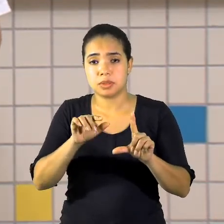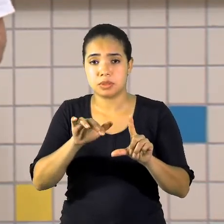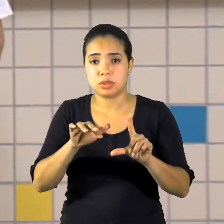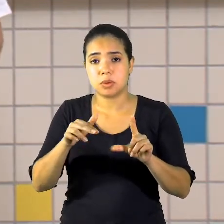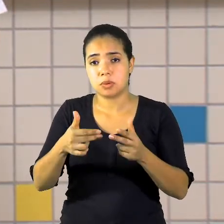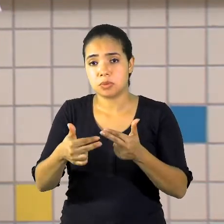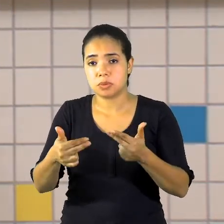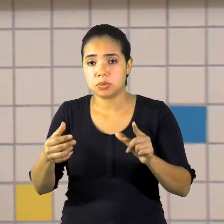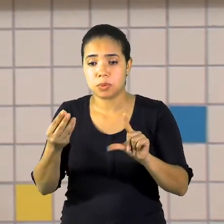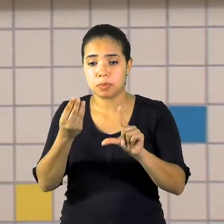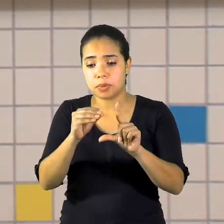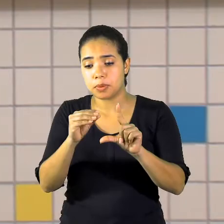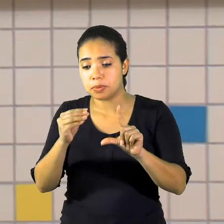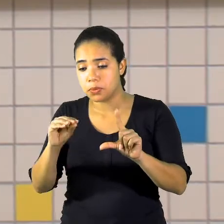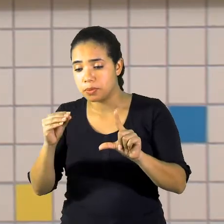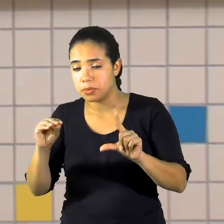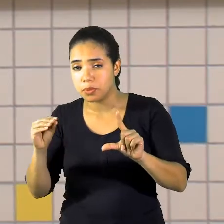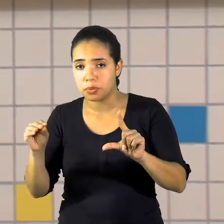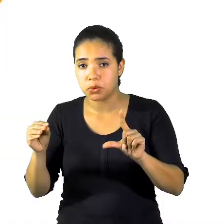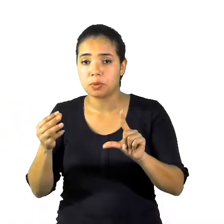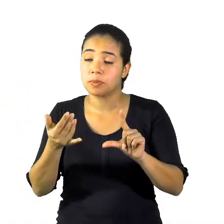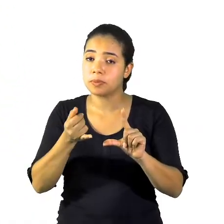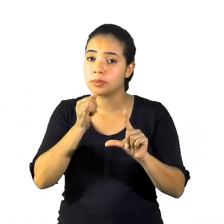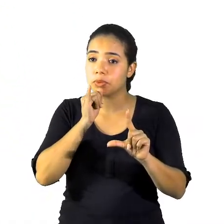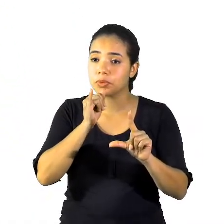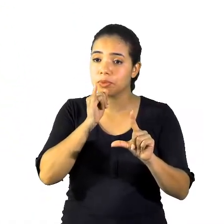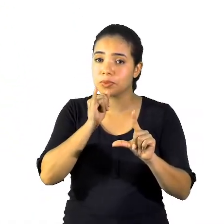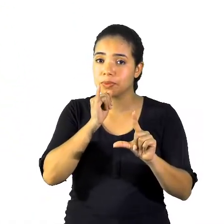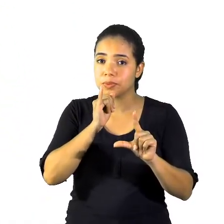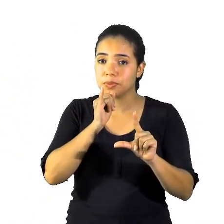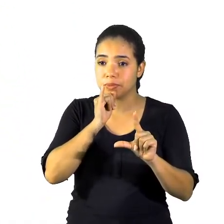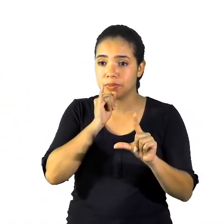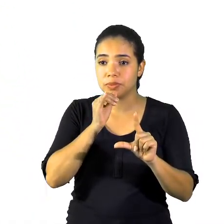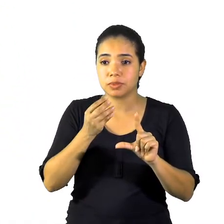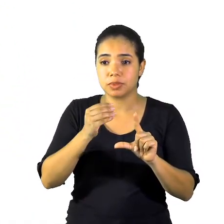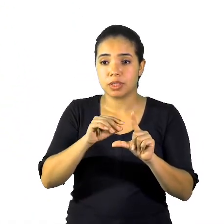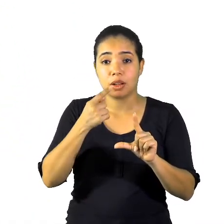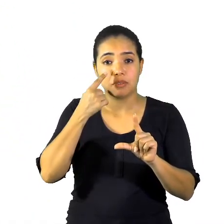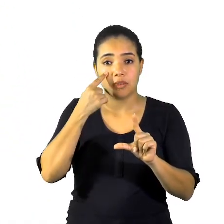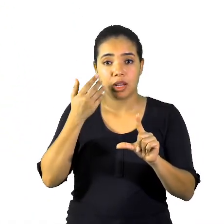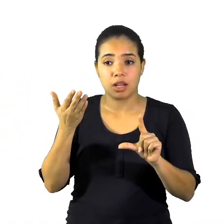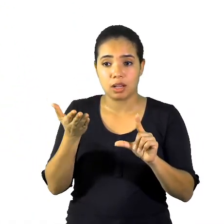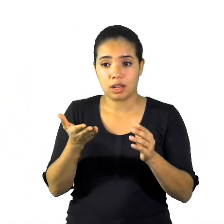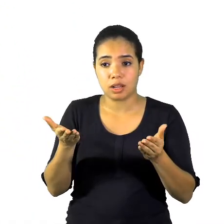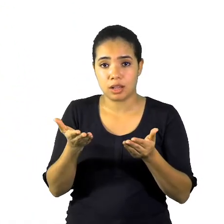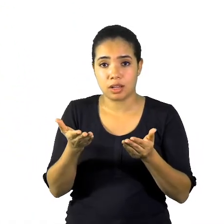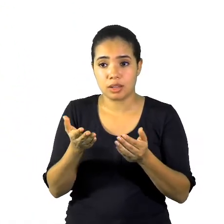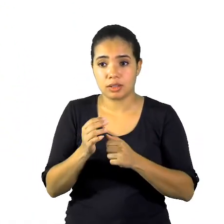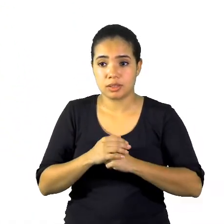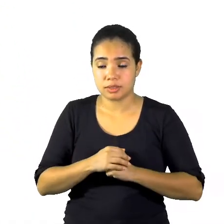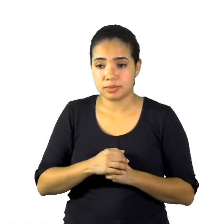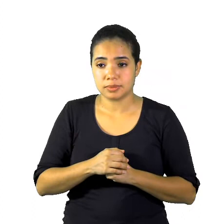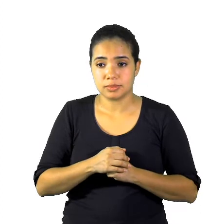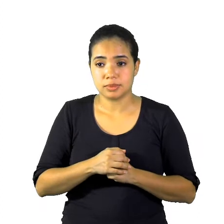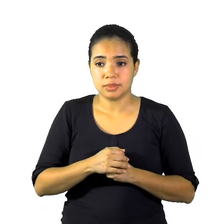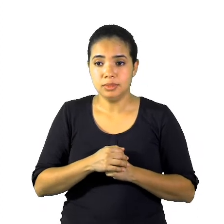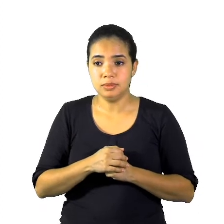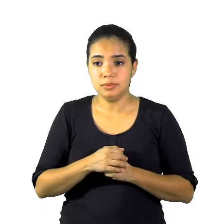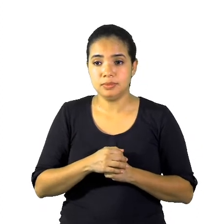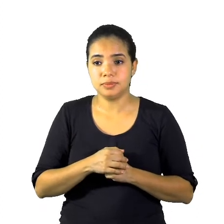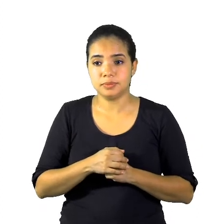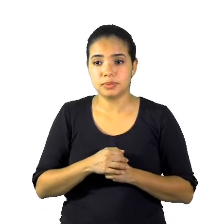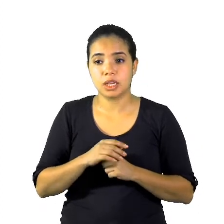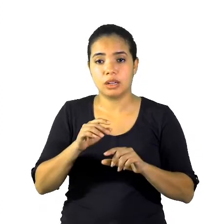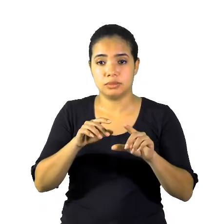outras coisas que eu vou incluir no mapa, como por exemplo esse mapa que nós vamos ver agora. Nesse mapa, eu tenho uma legenda